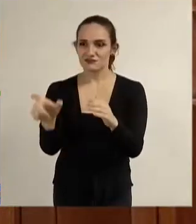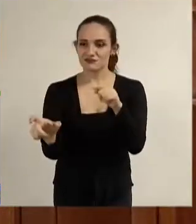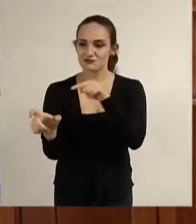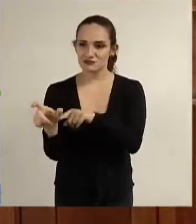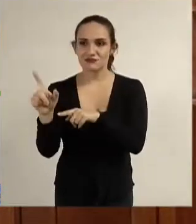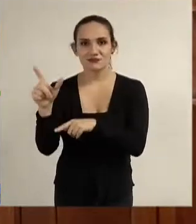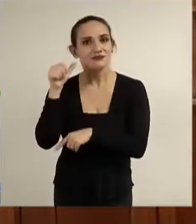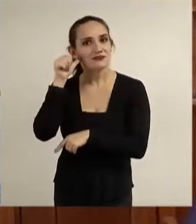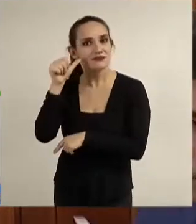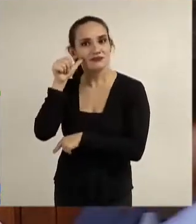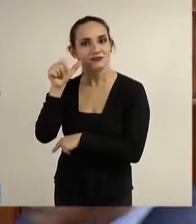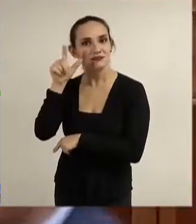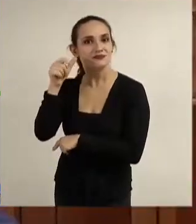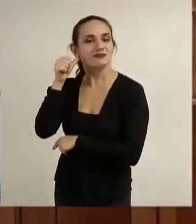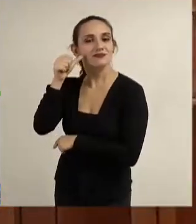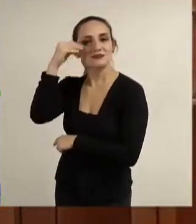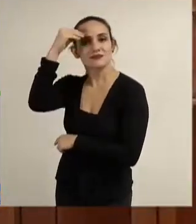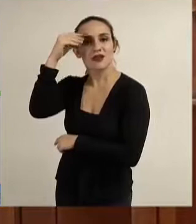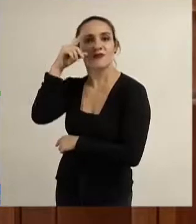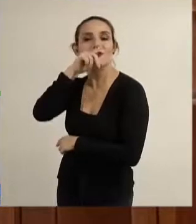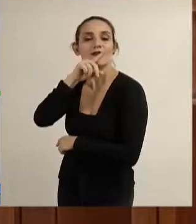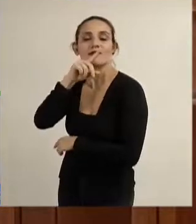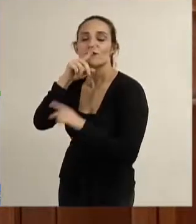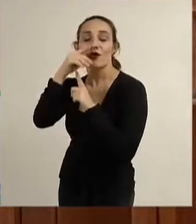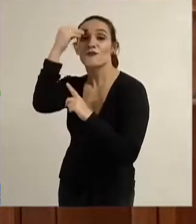parte mais frágil da relação, que é a mulher.